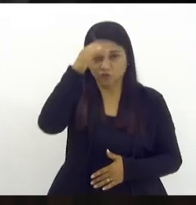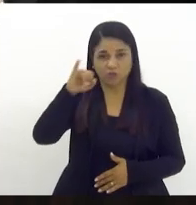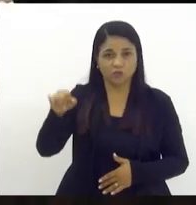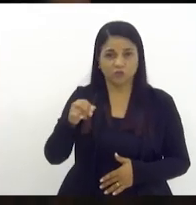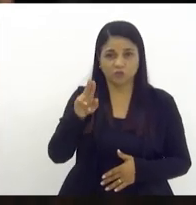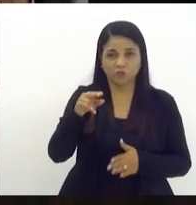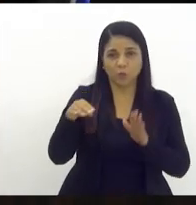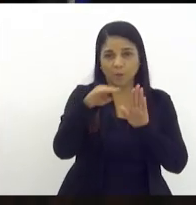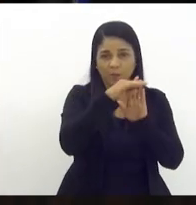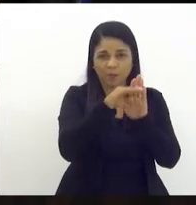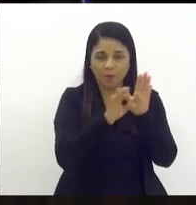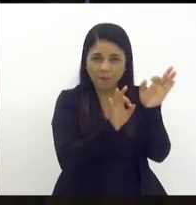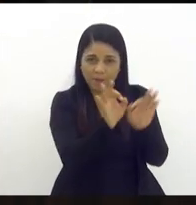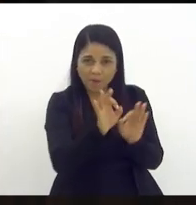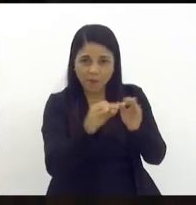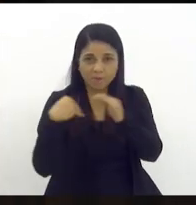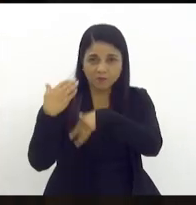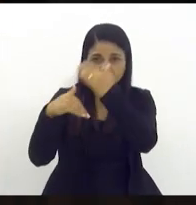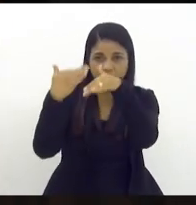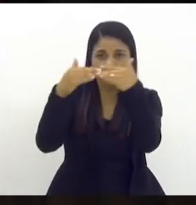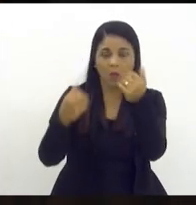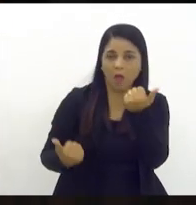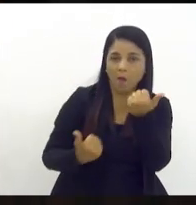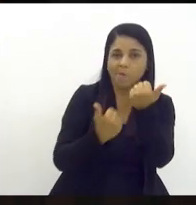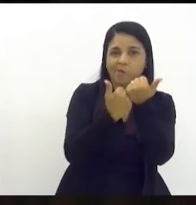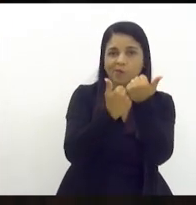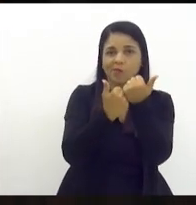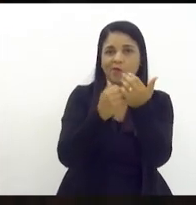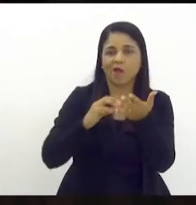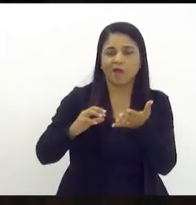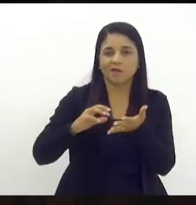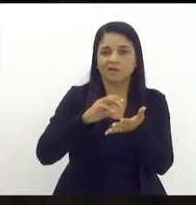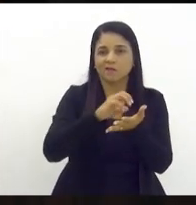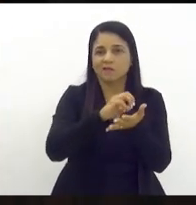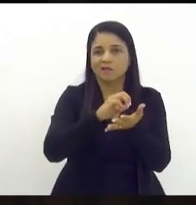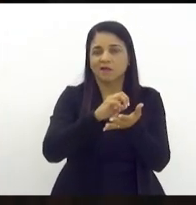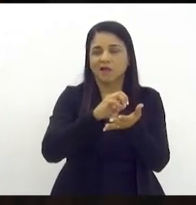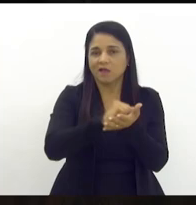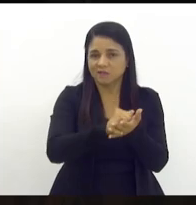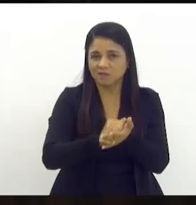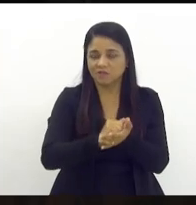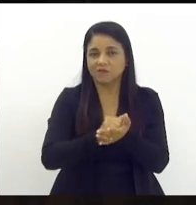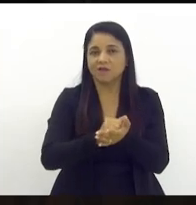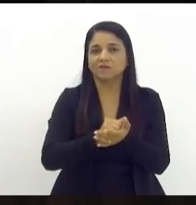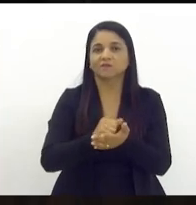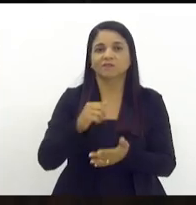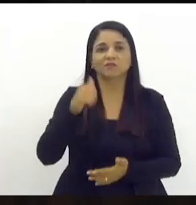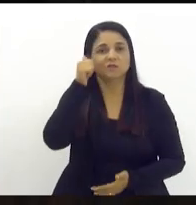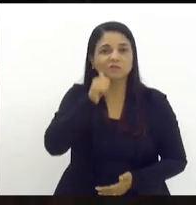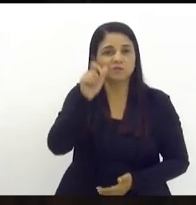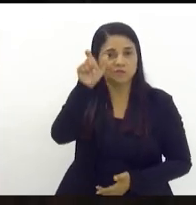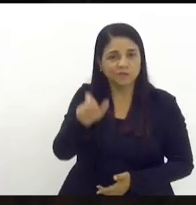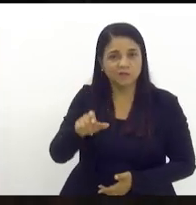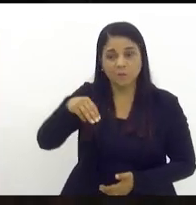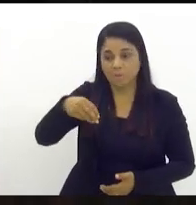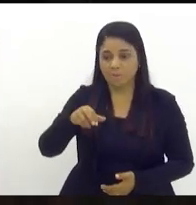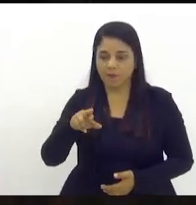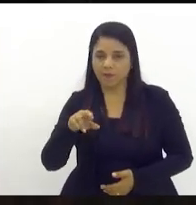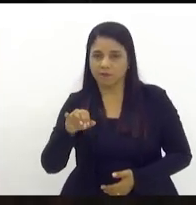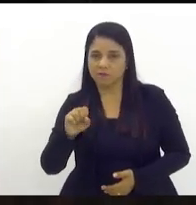Programa Estadual de Desenvolvimento e Apoio às Atividades das Mulheres Marisqueiras no Estado do Rio de